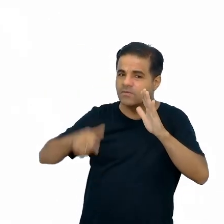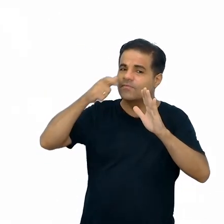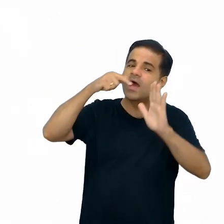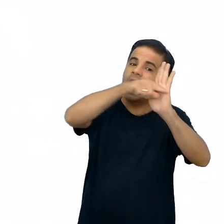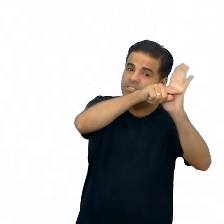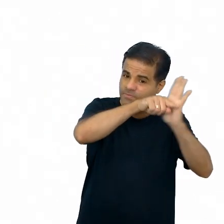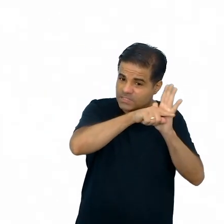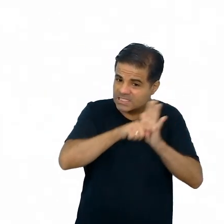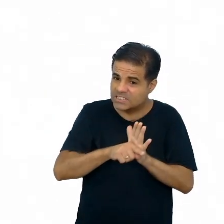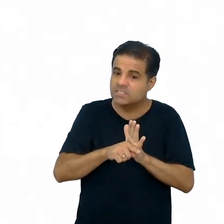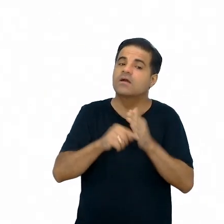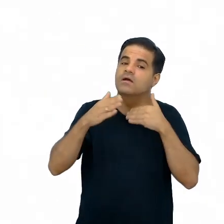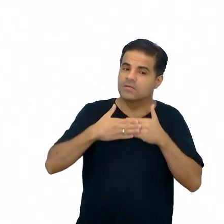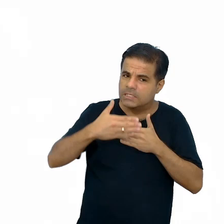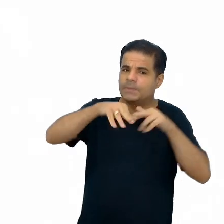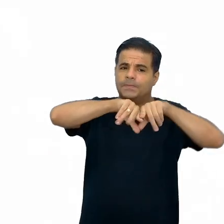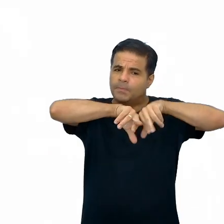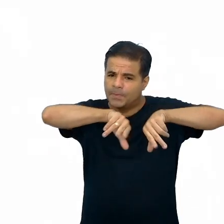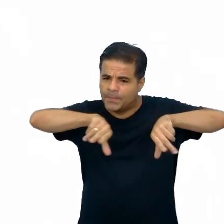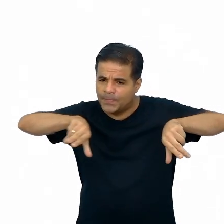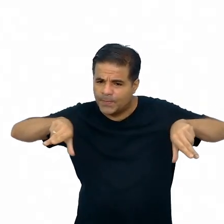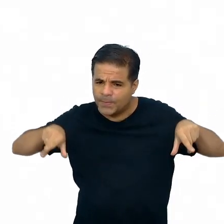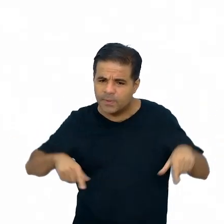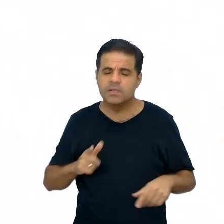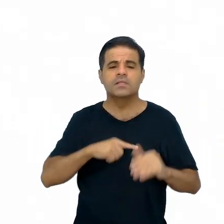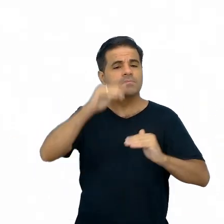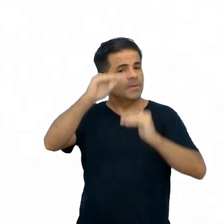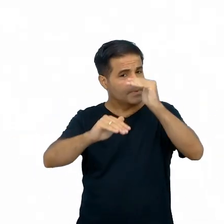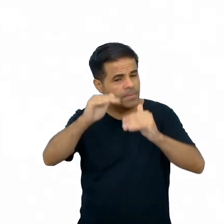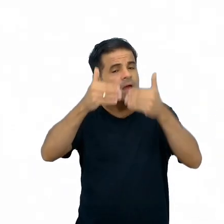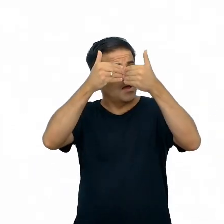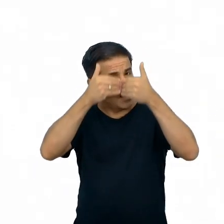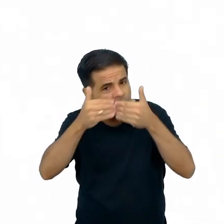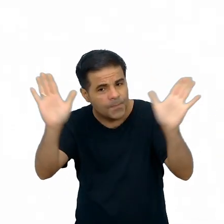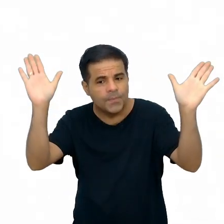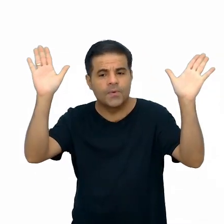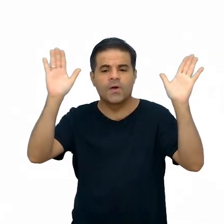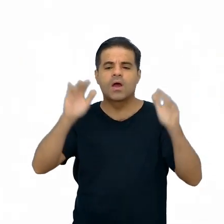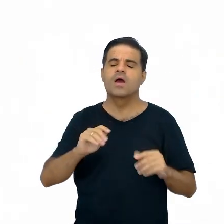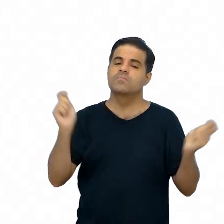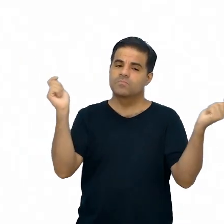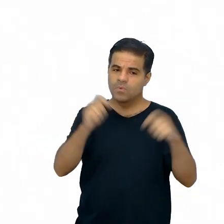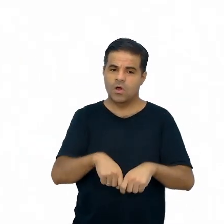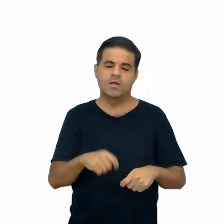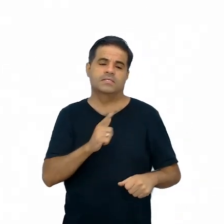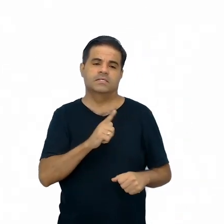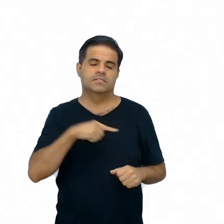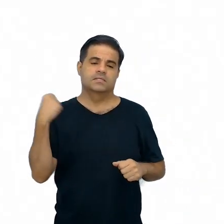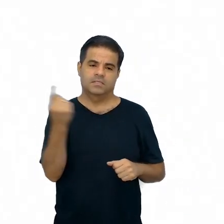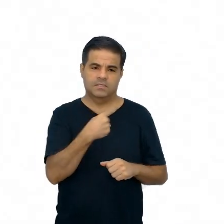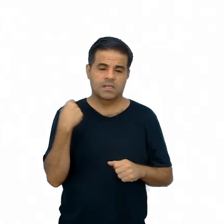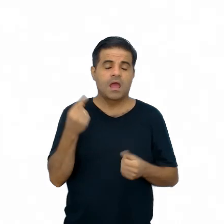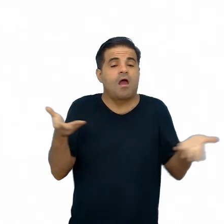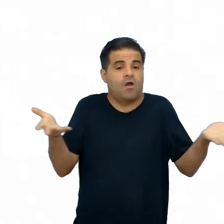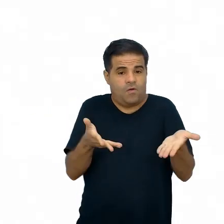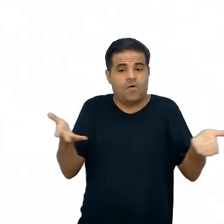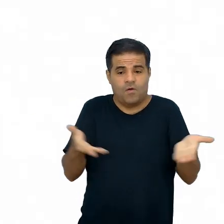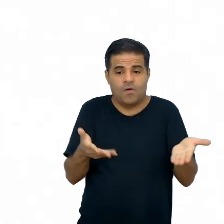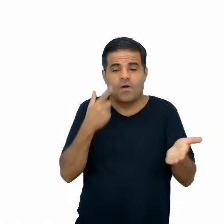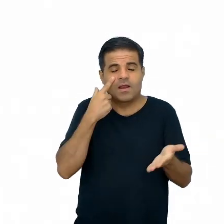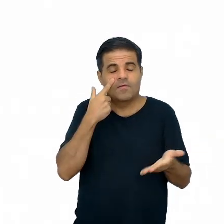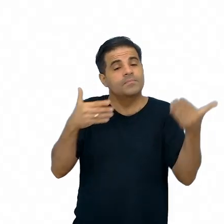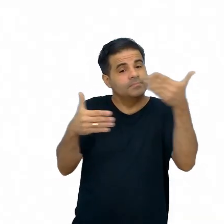investigativas, a partir dos diferentes níveis de abertura que elas possam ter. A gente vai, no